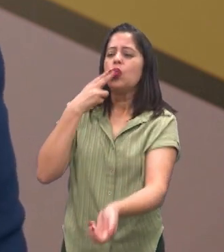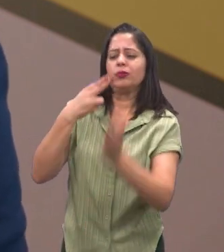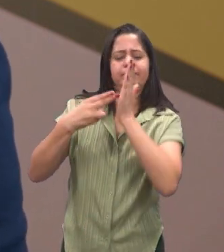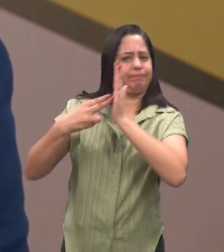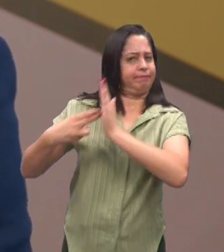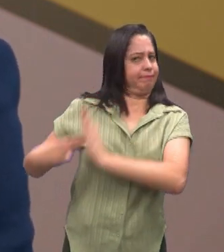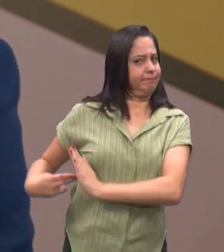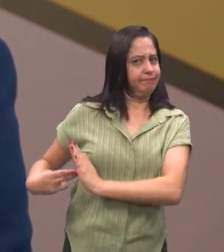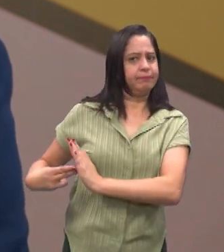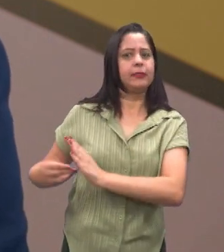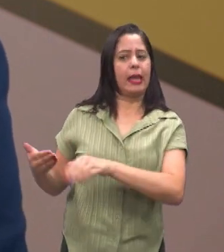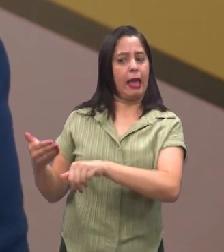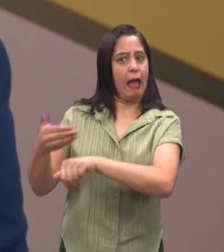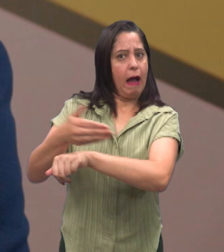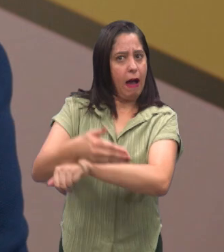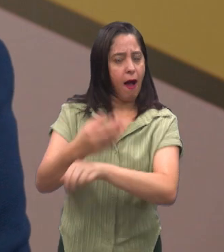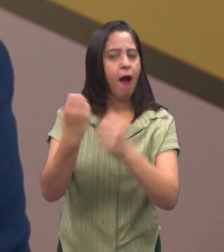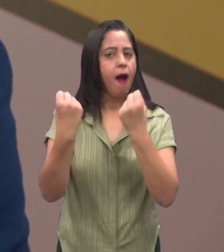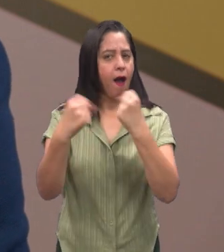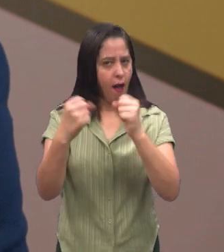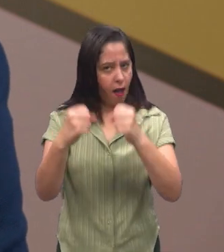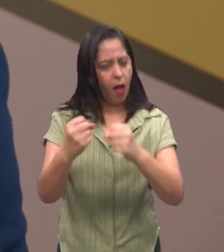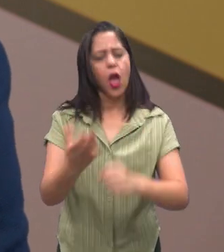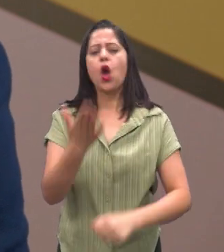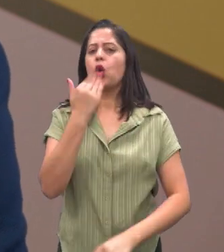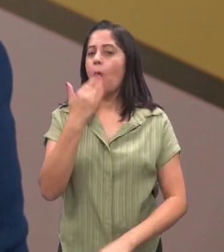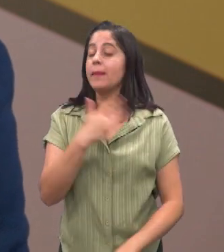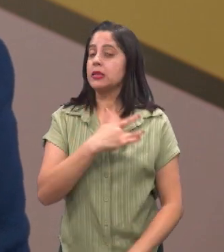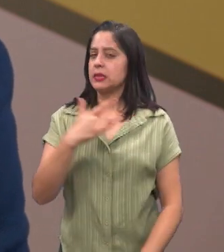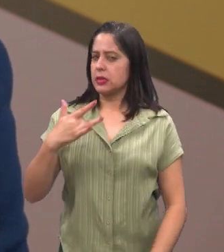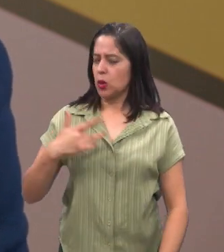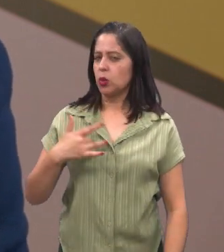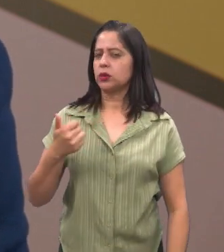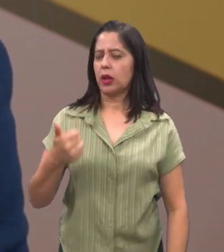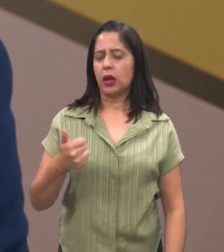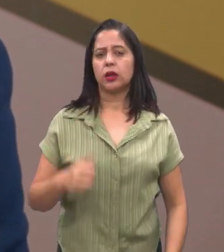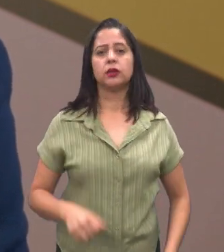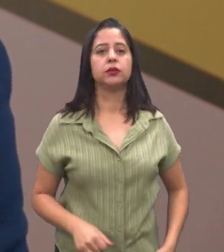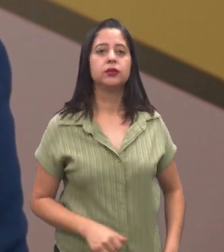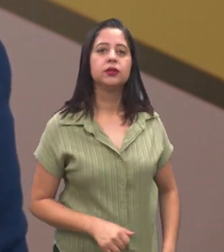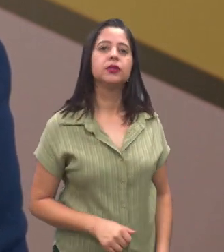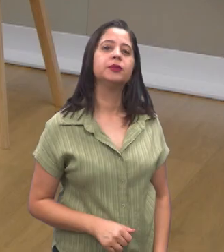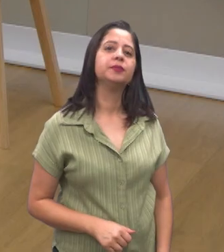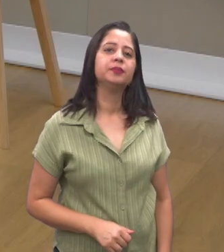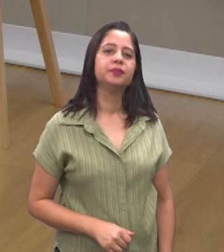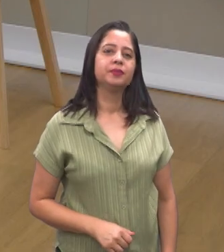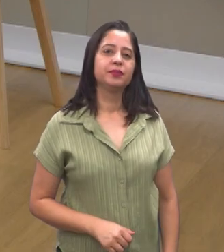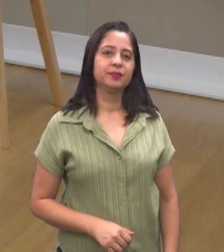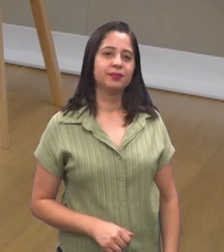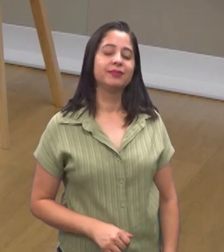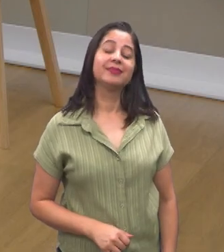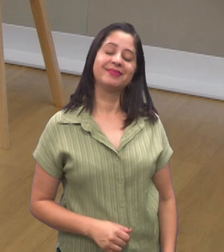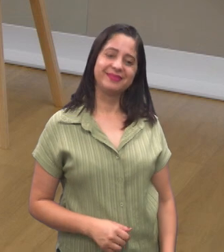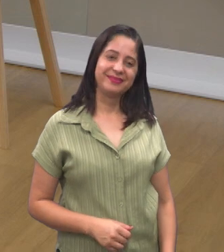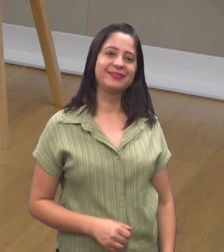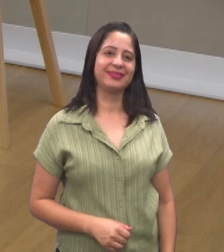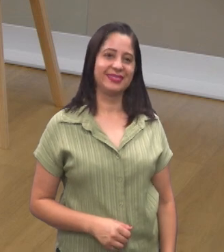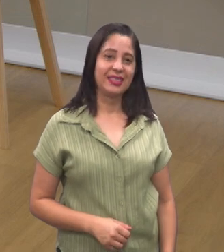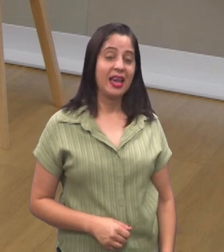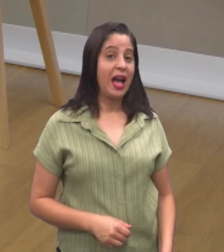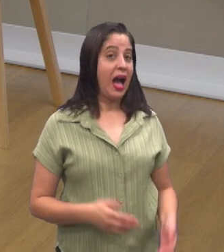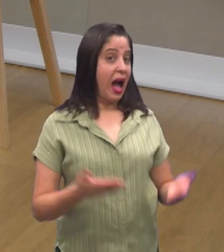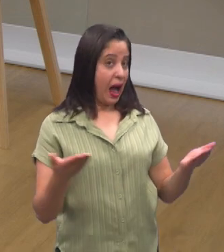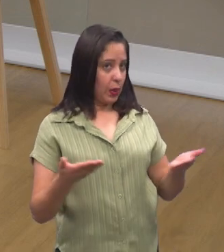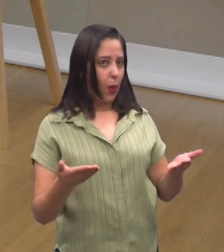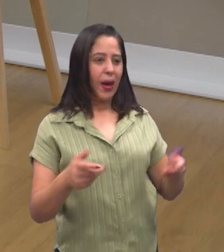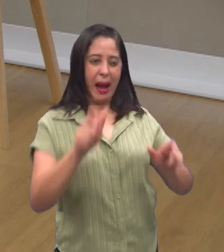e manter a atividade física e uma alimentação mais adequada possível. Tá certo. Ultimamente as pessoas, felizmente, né, as pessoas